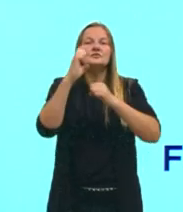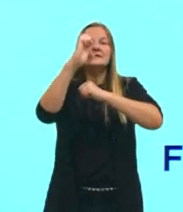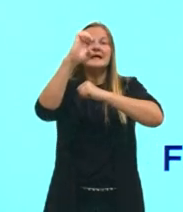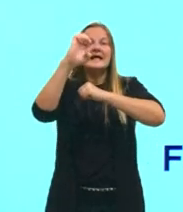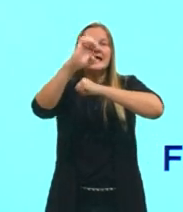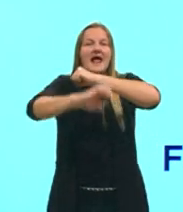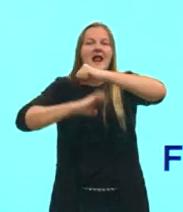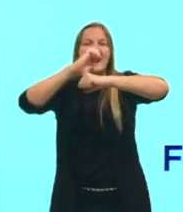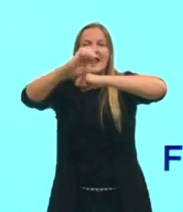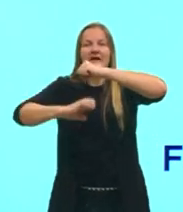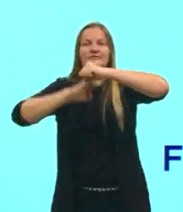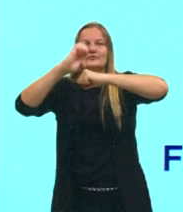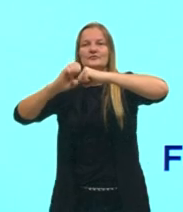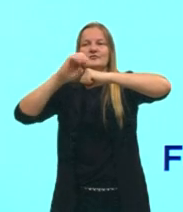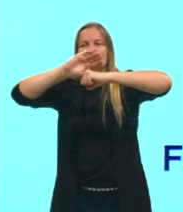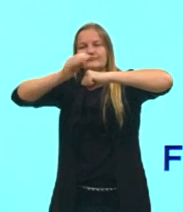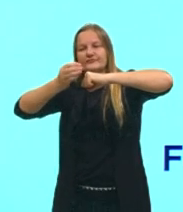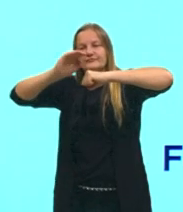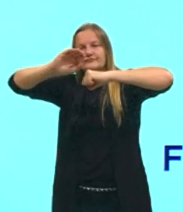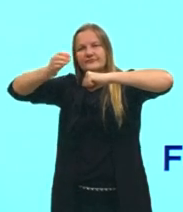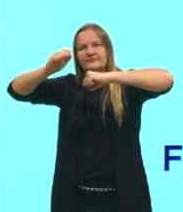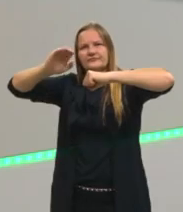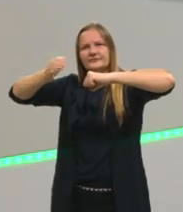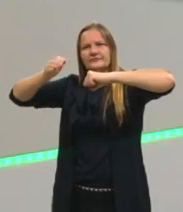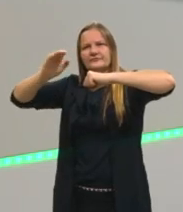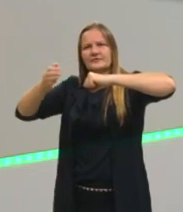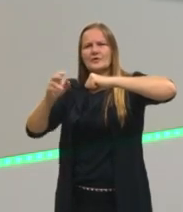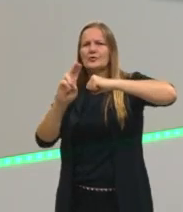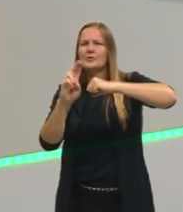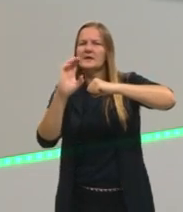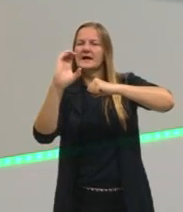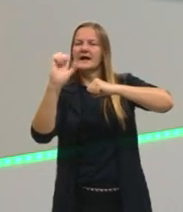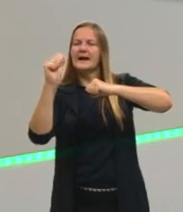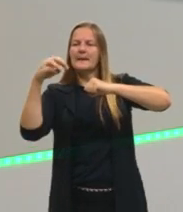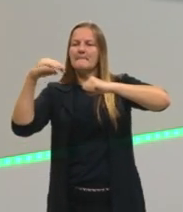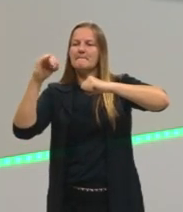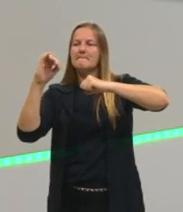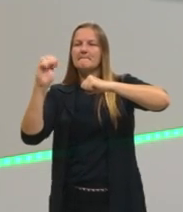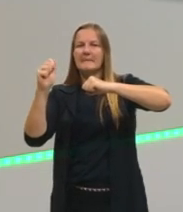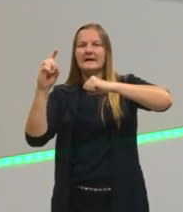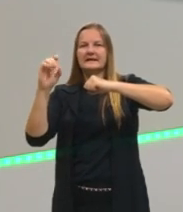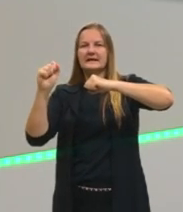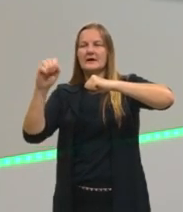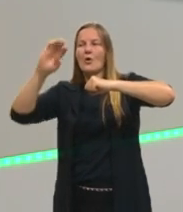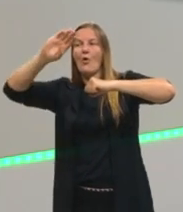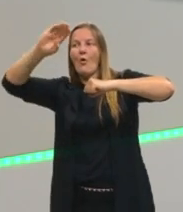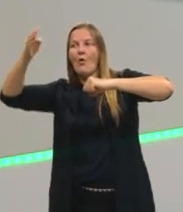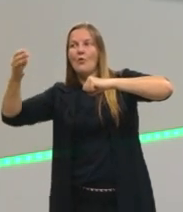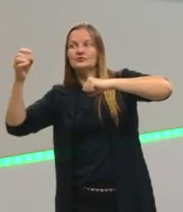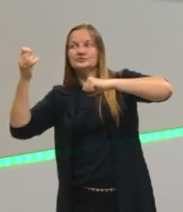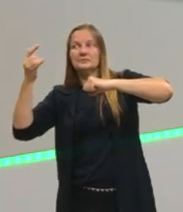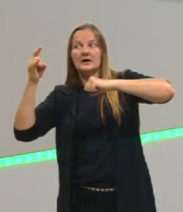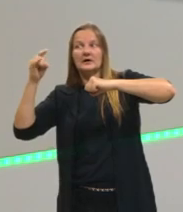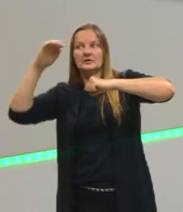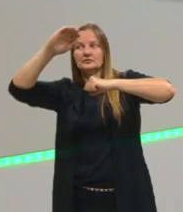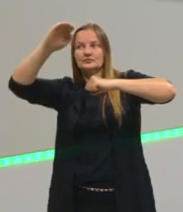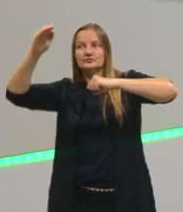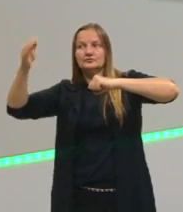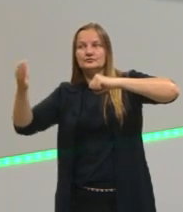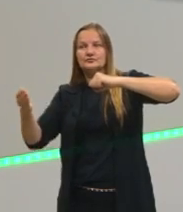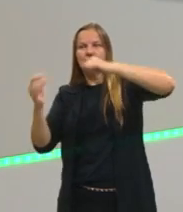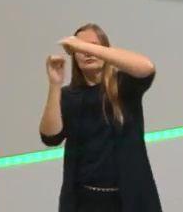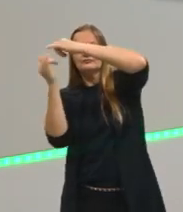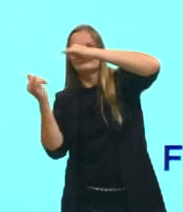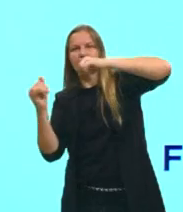na camada de valência O que é camada de valência numa distribuição eletrônica é a última camada né camada do nível mais energético